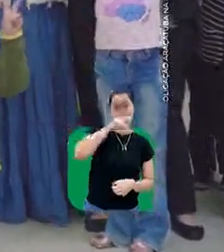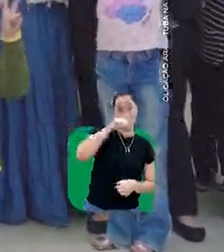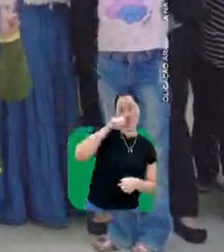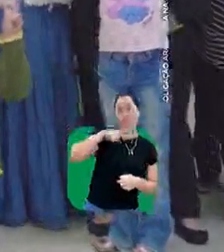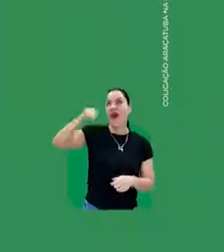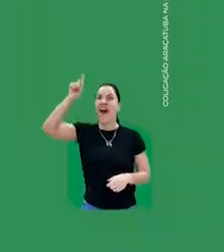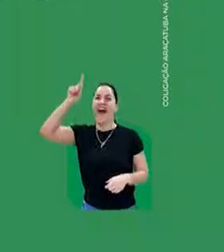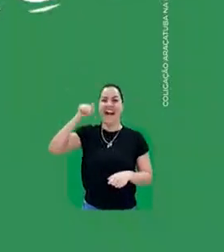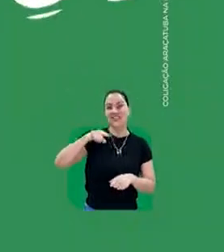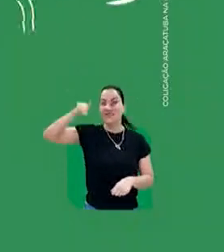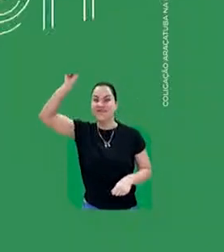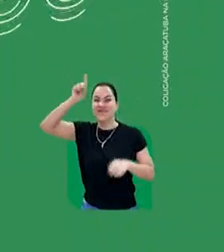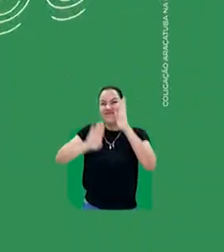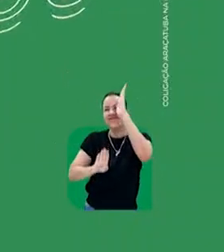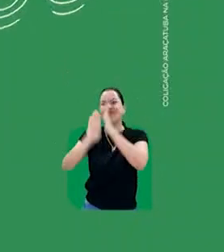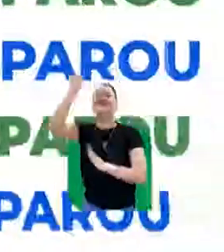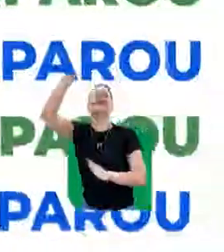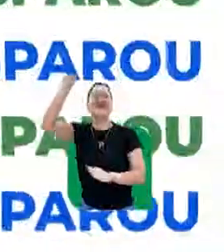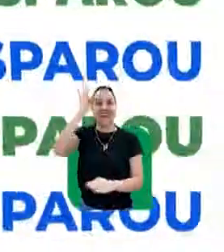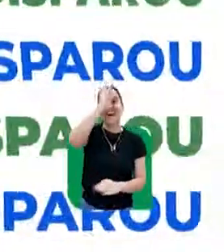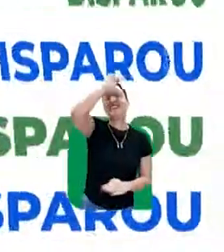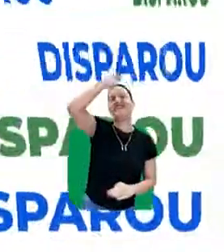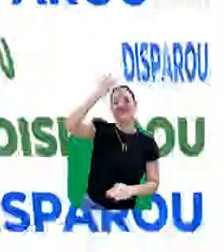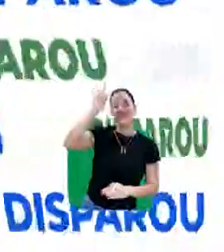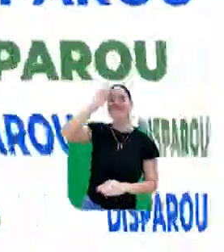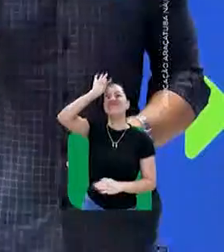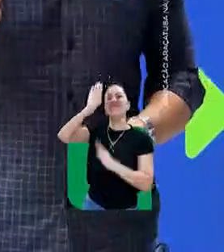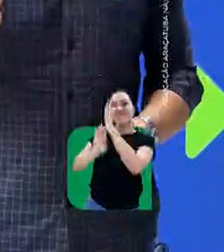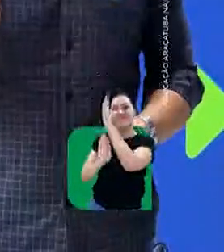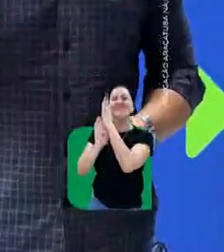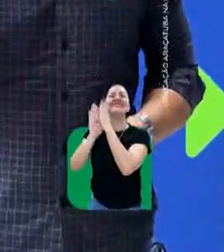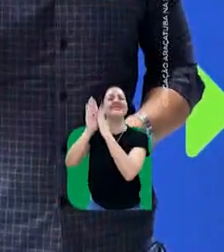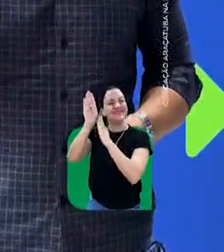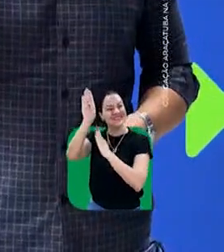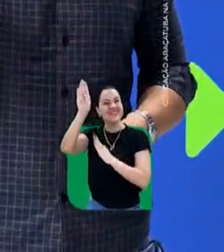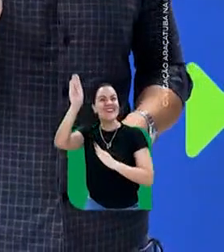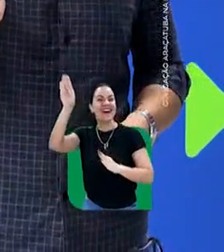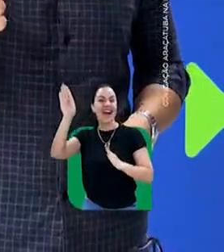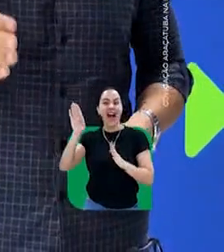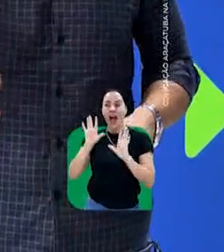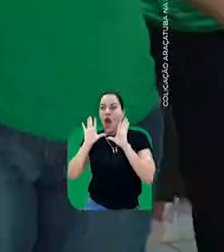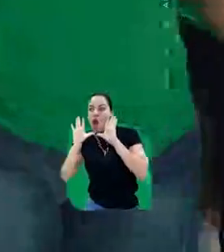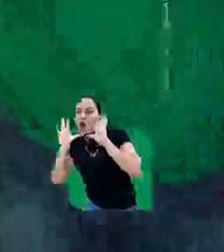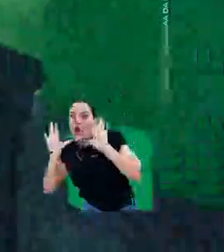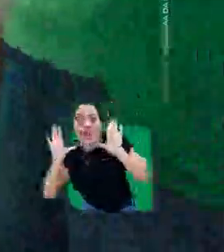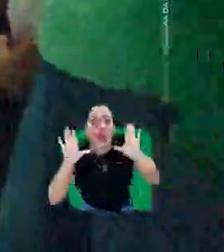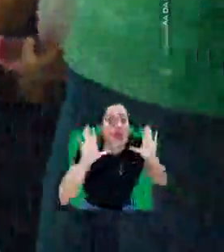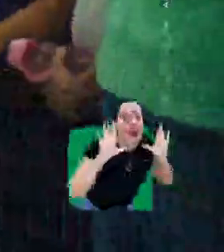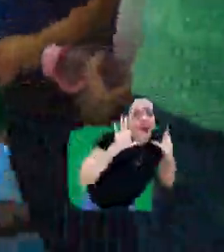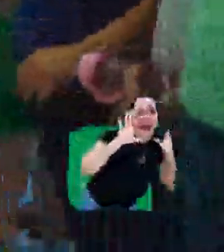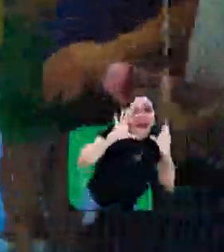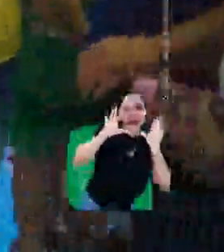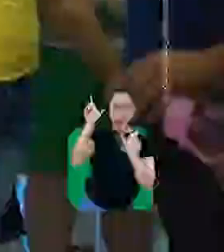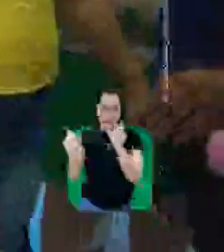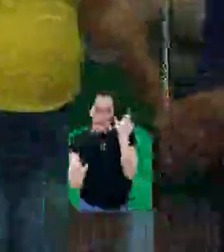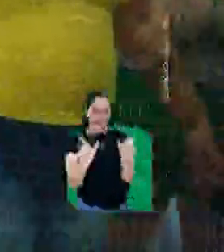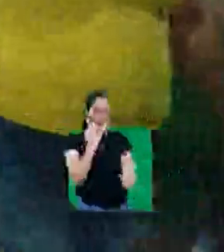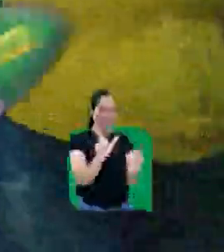junto disparou e disparou e dispar disparou e dispar Alô